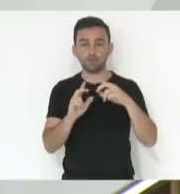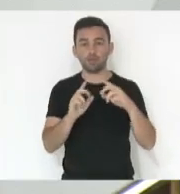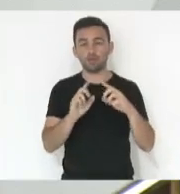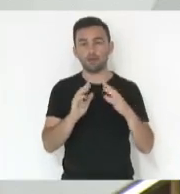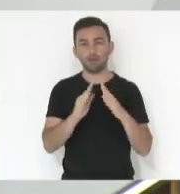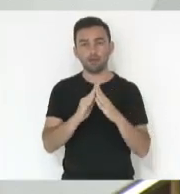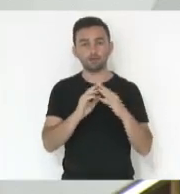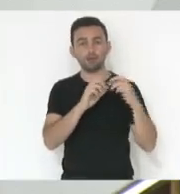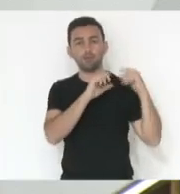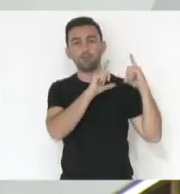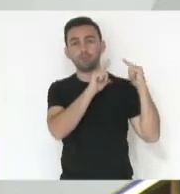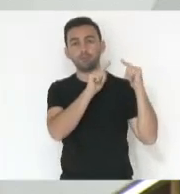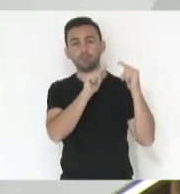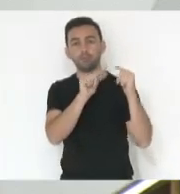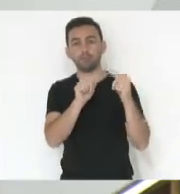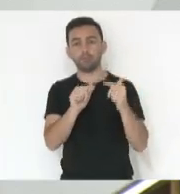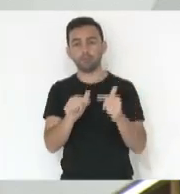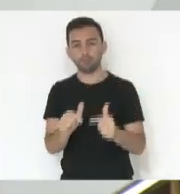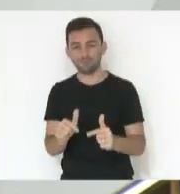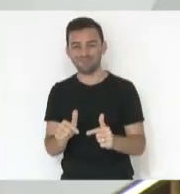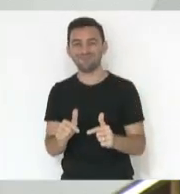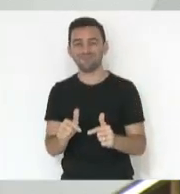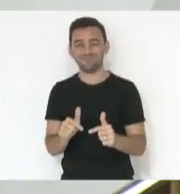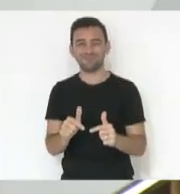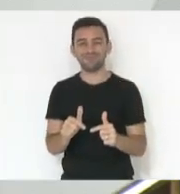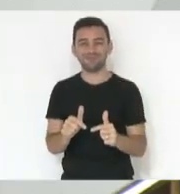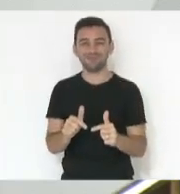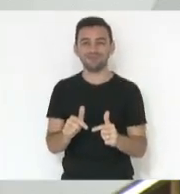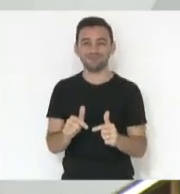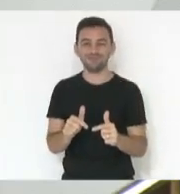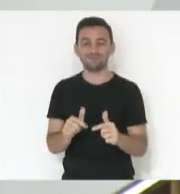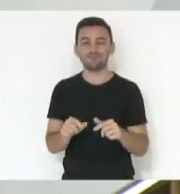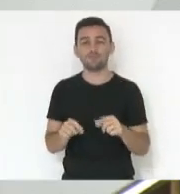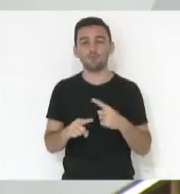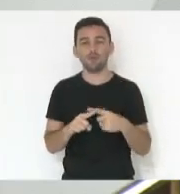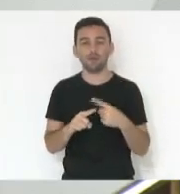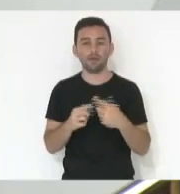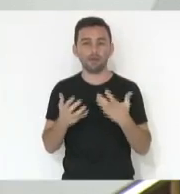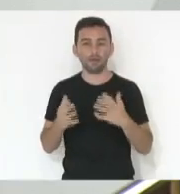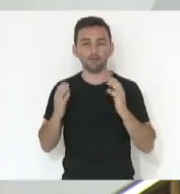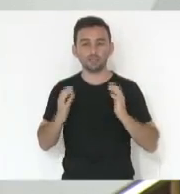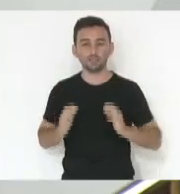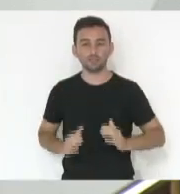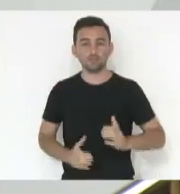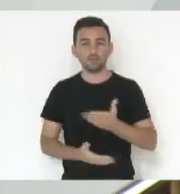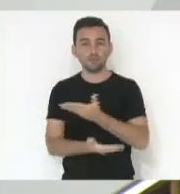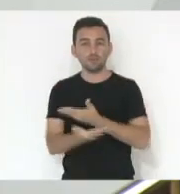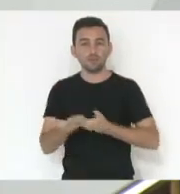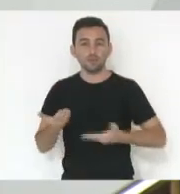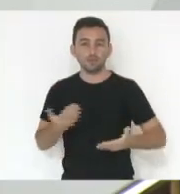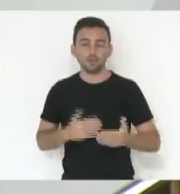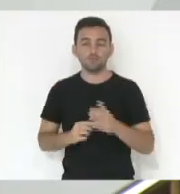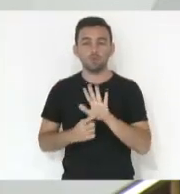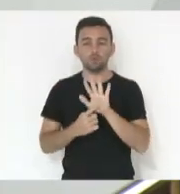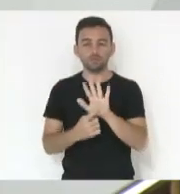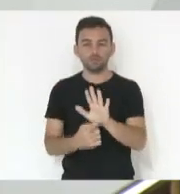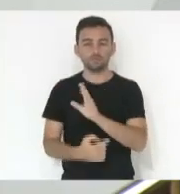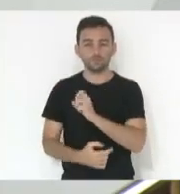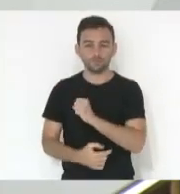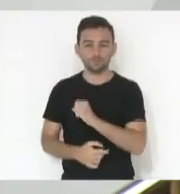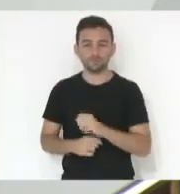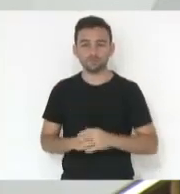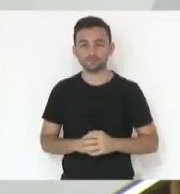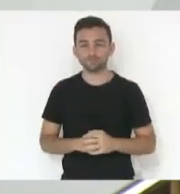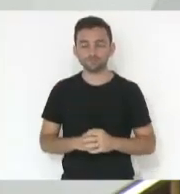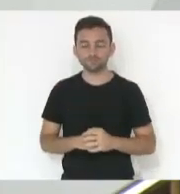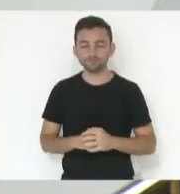fortalecer a cidadania, o bem comum, que são sinais de fraternidade. E